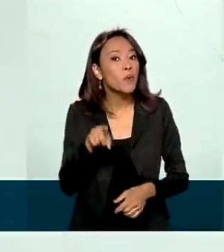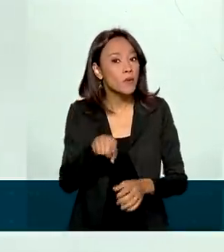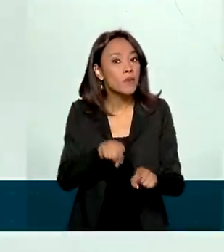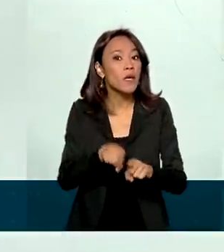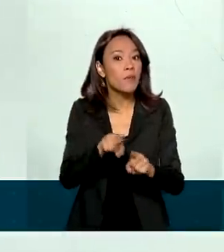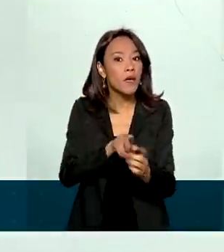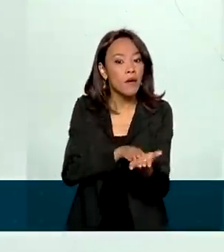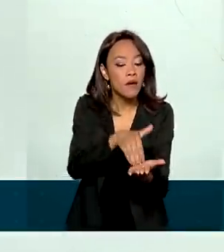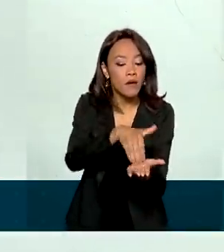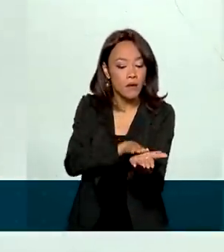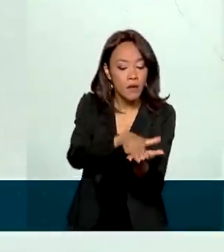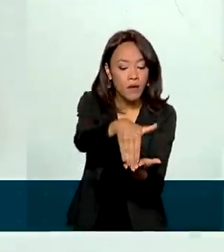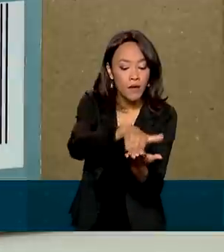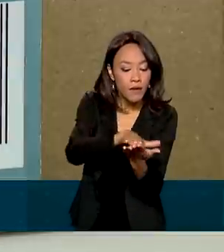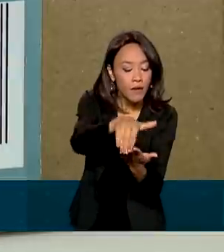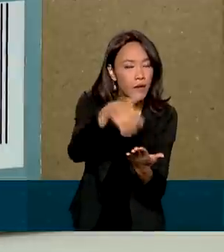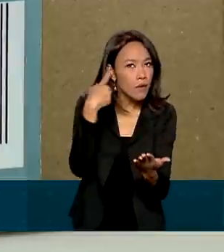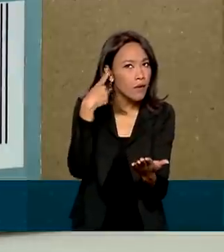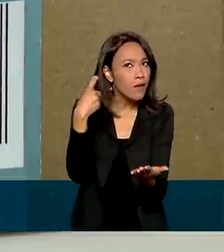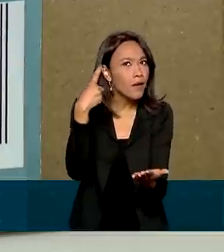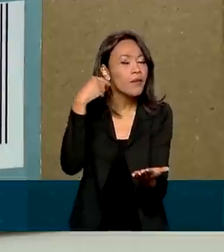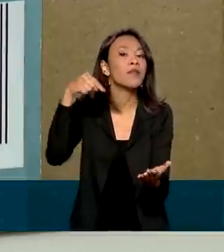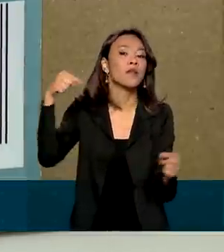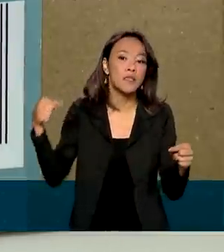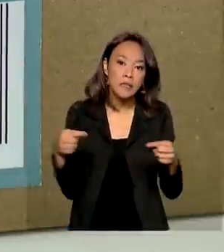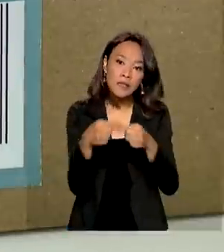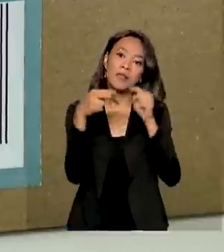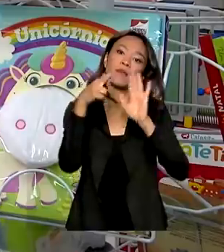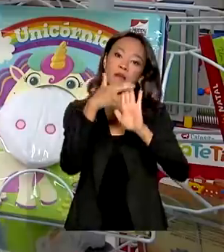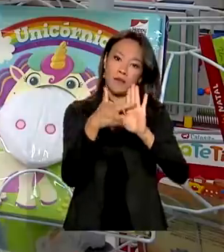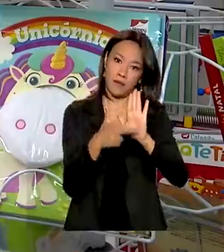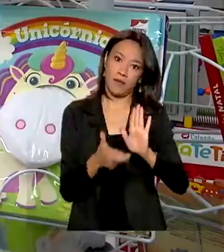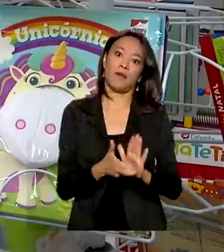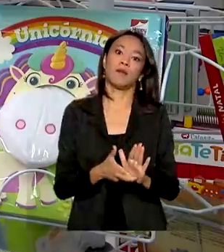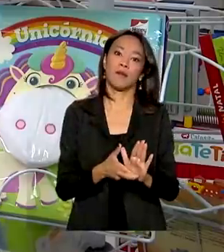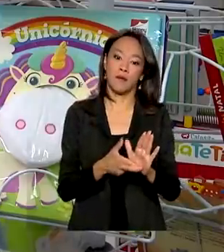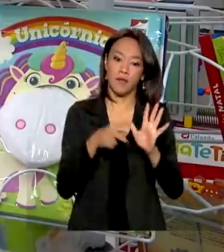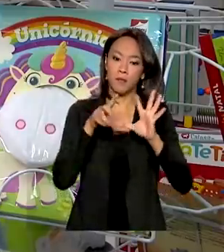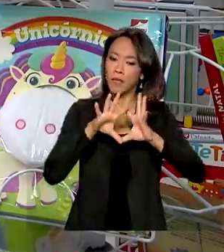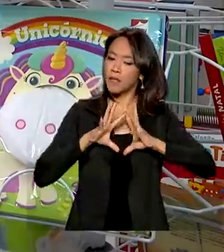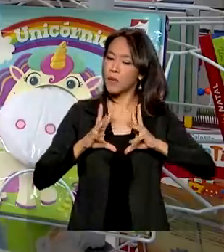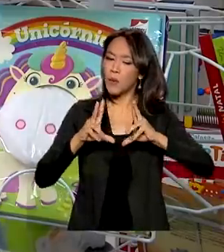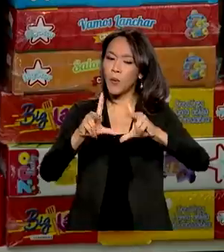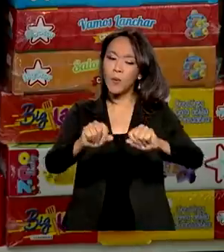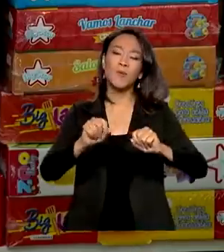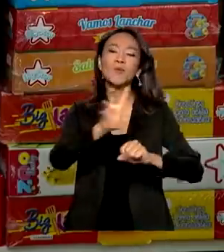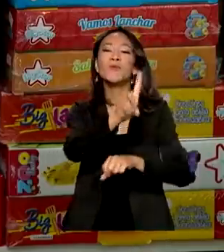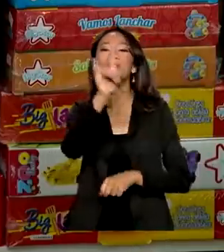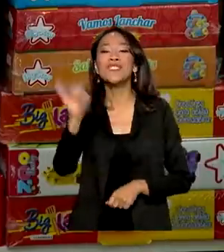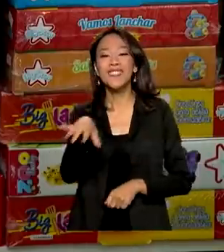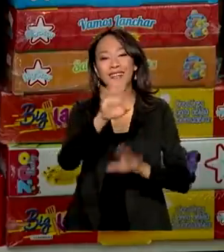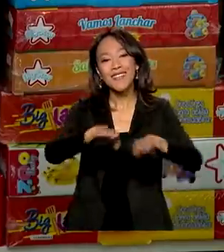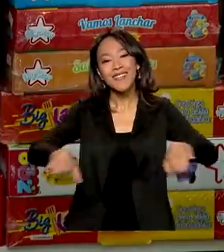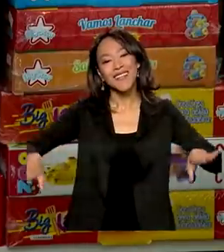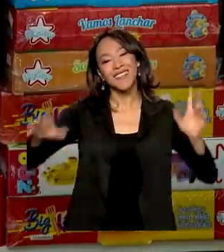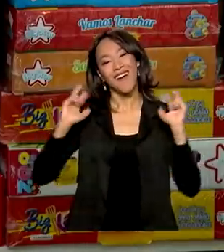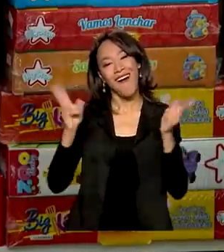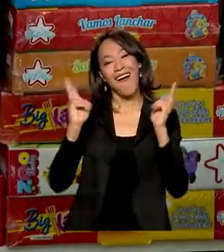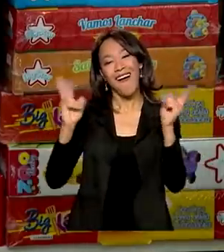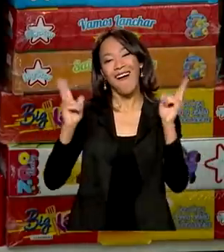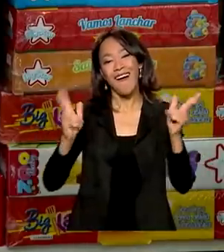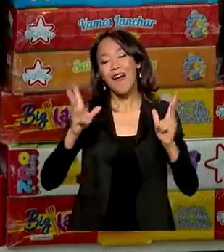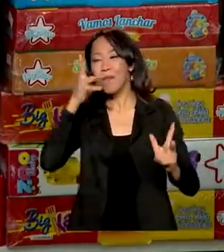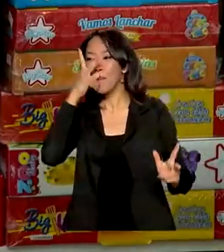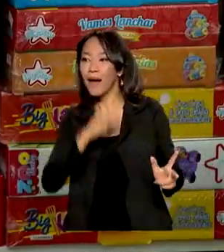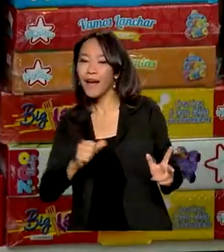também precisa estar dentro dos limites da legislação Tudo Para garantir um Dia das Crianças só de diversão